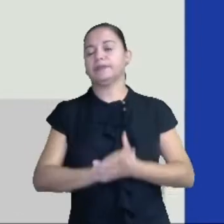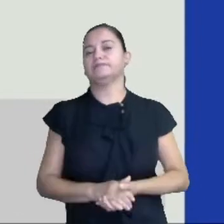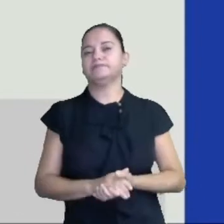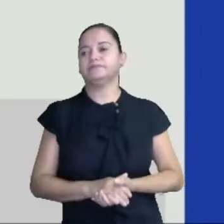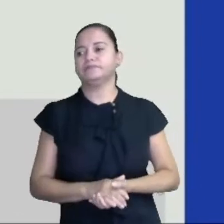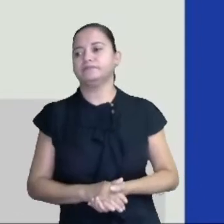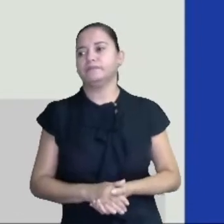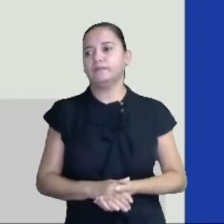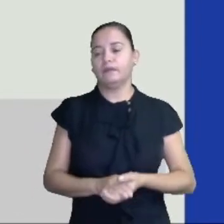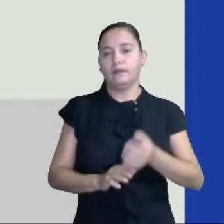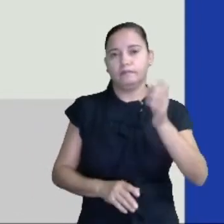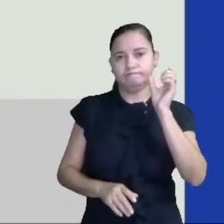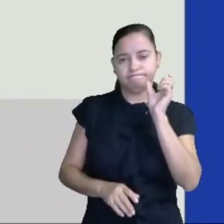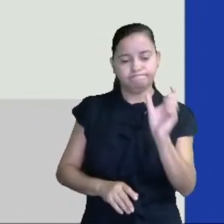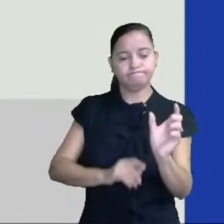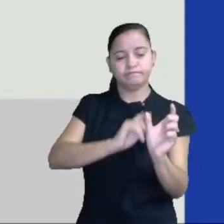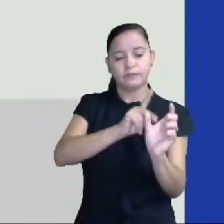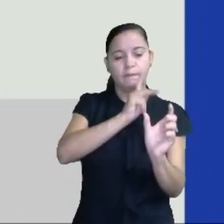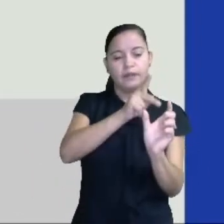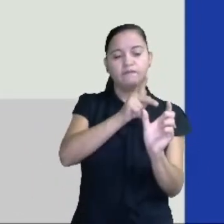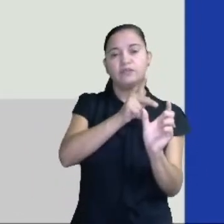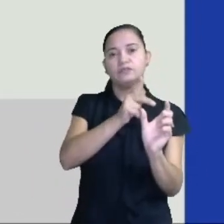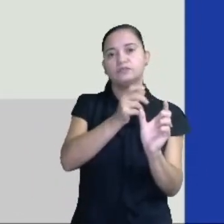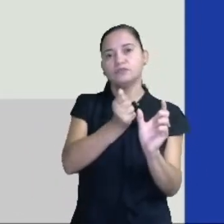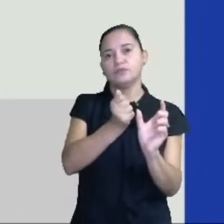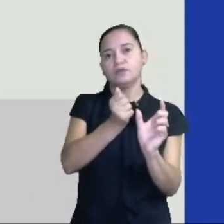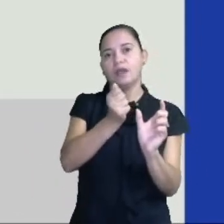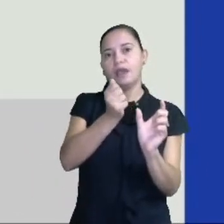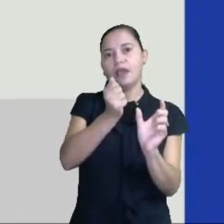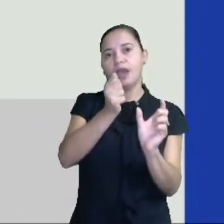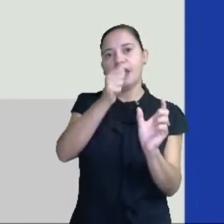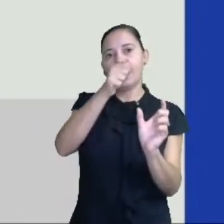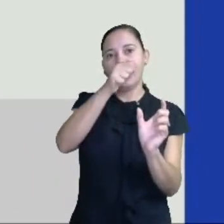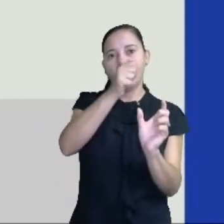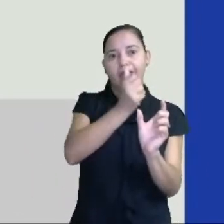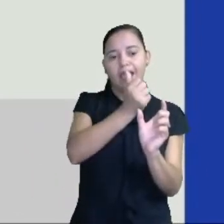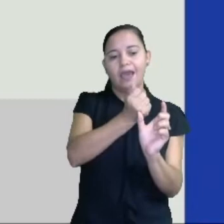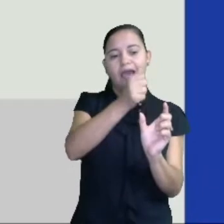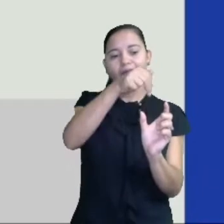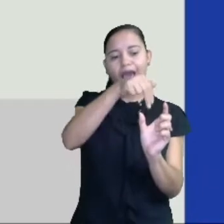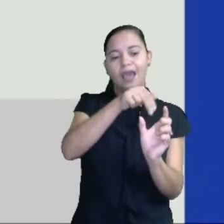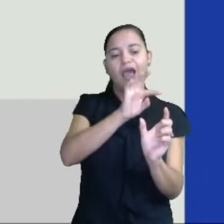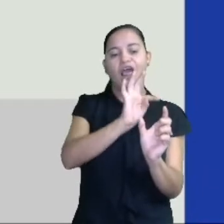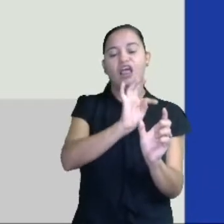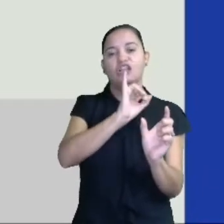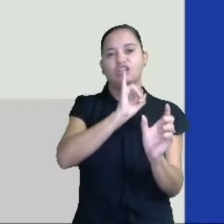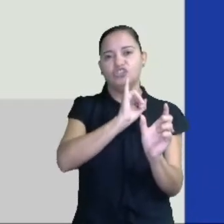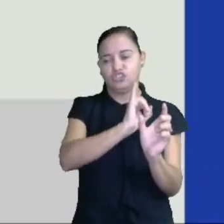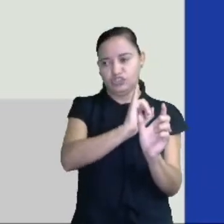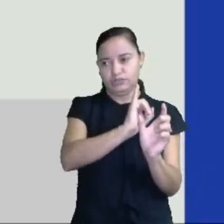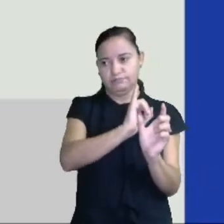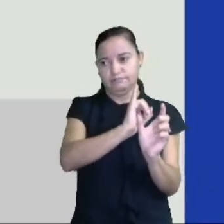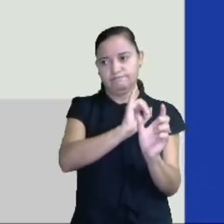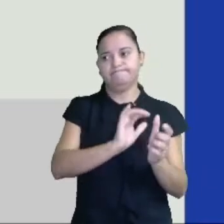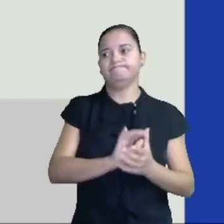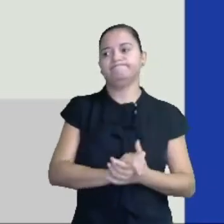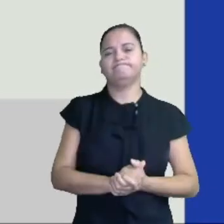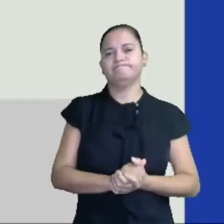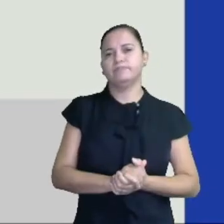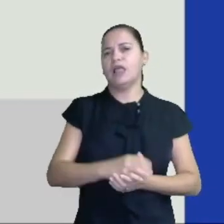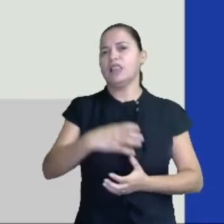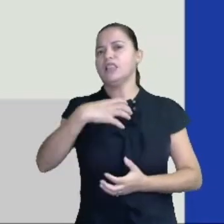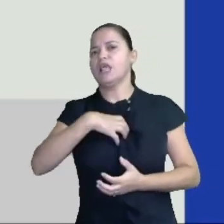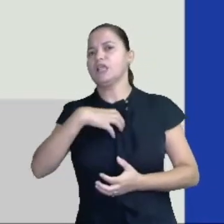prefixo anti. Anti quer dizer oposição, certo? E o que